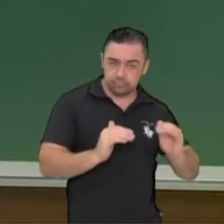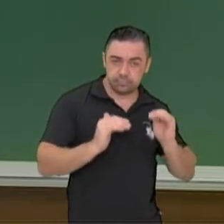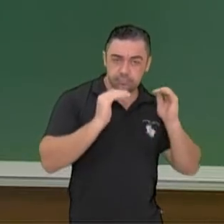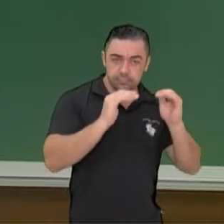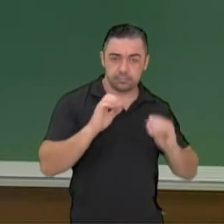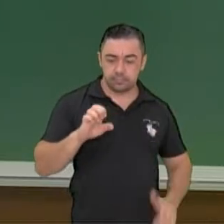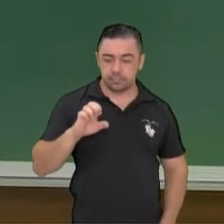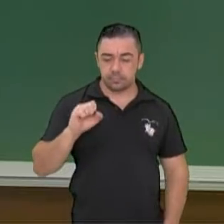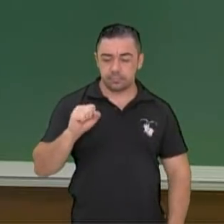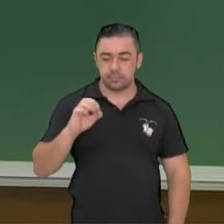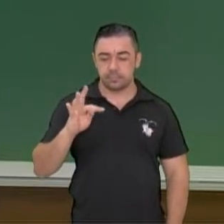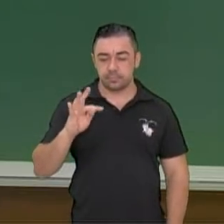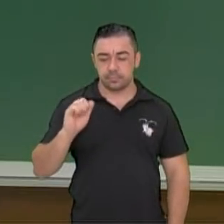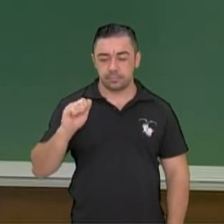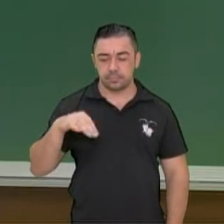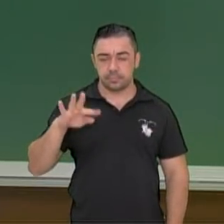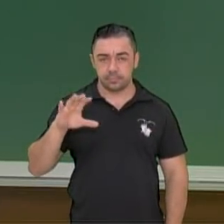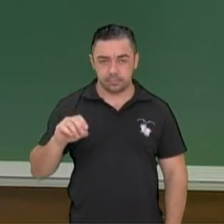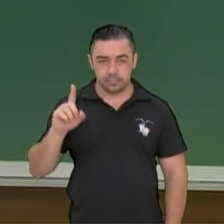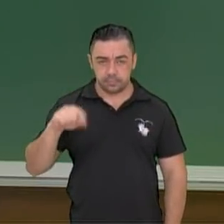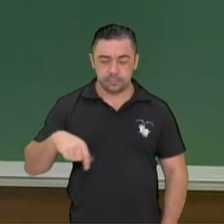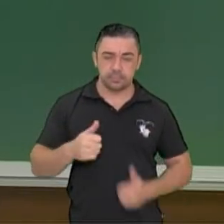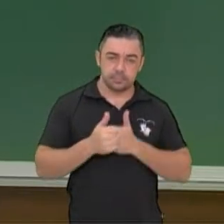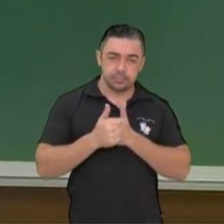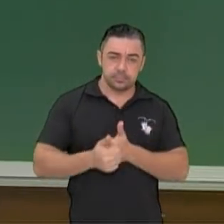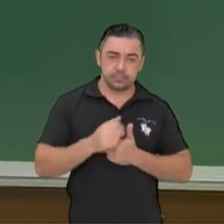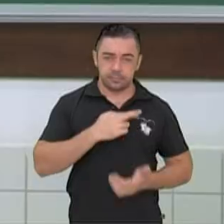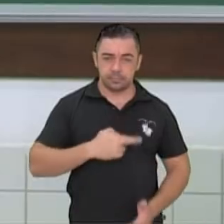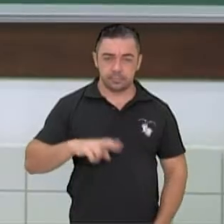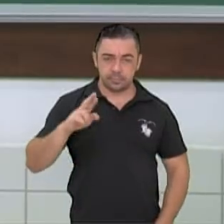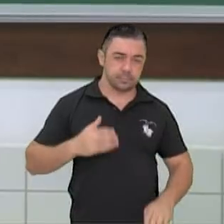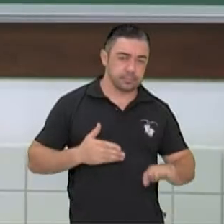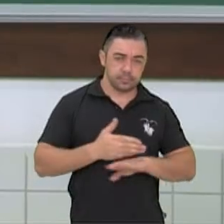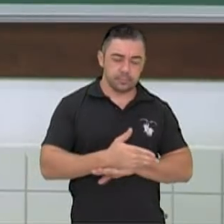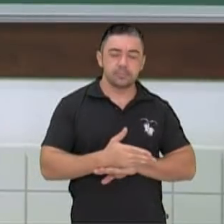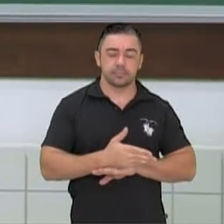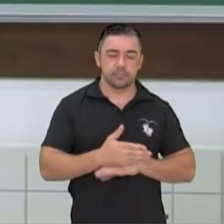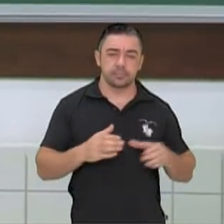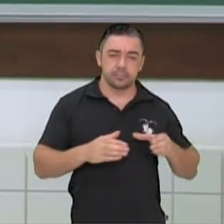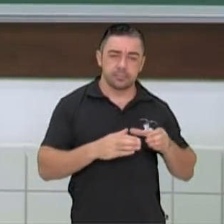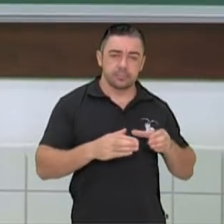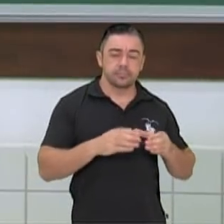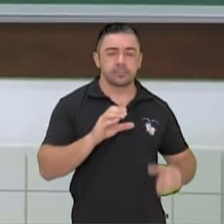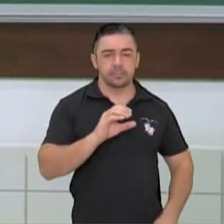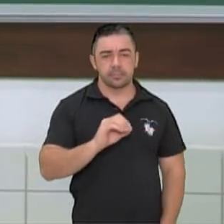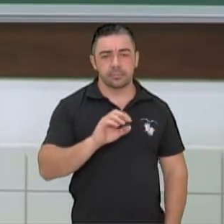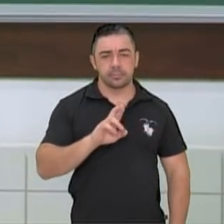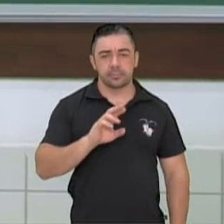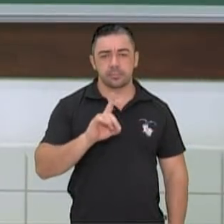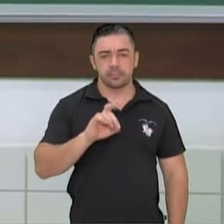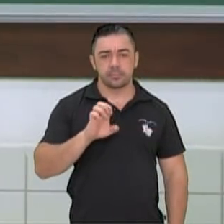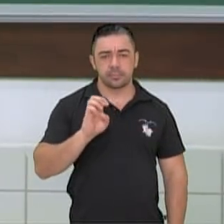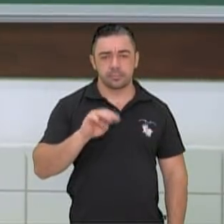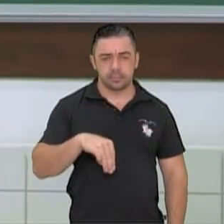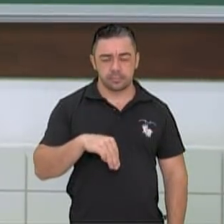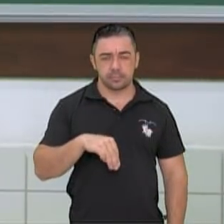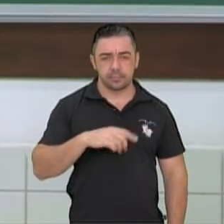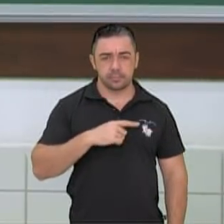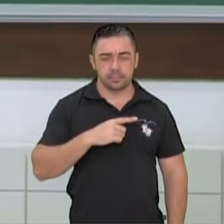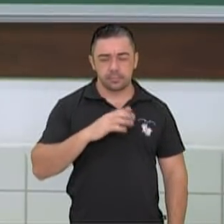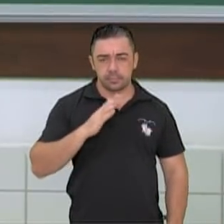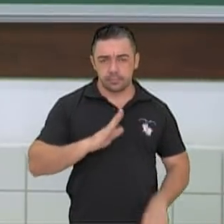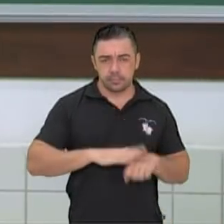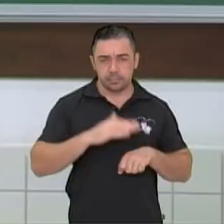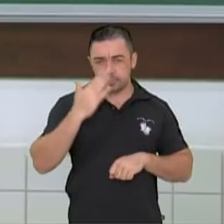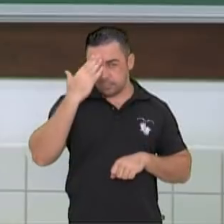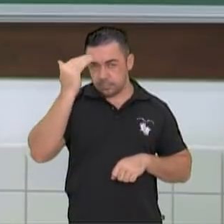até melhor falando, através da religiosidade. Ele ingressa numa ordem, né, beneditina, dominicana, por exemplo, as mais no